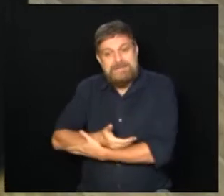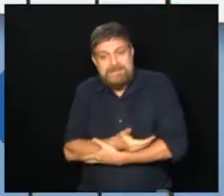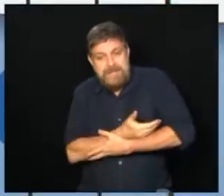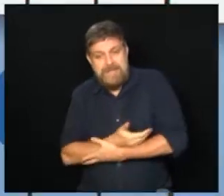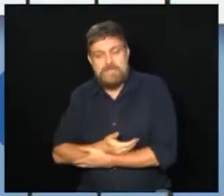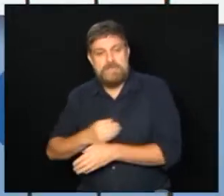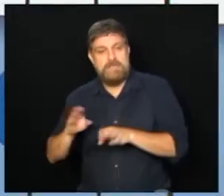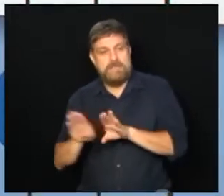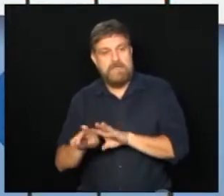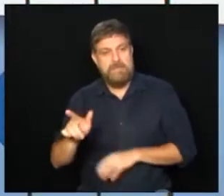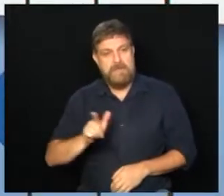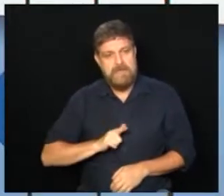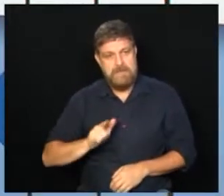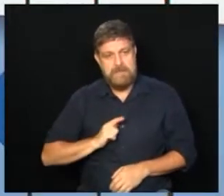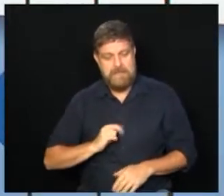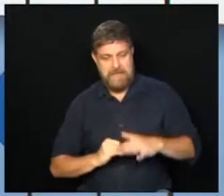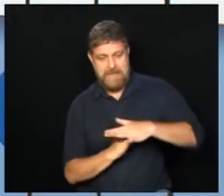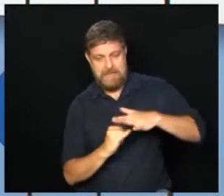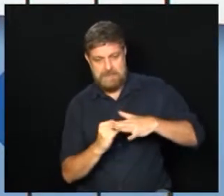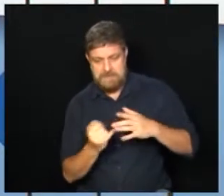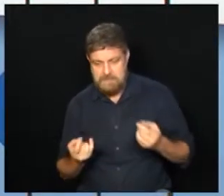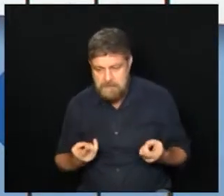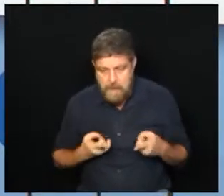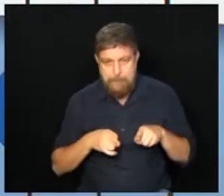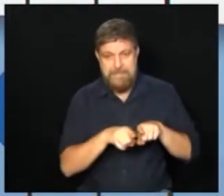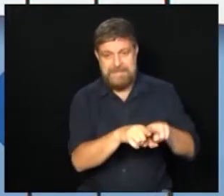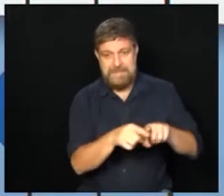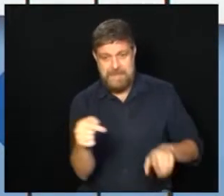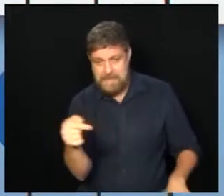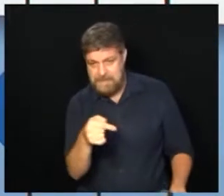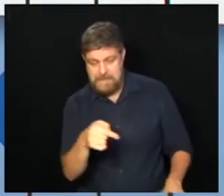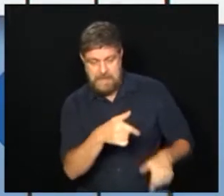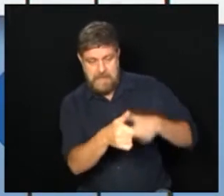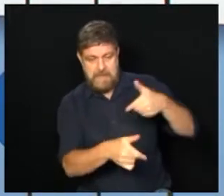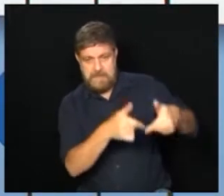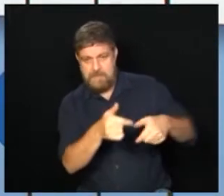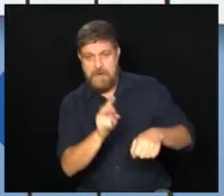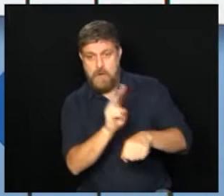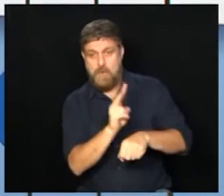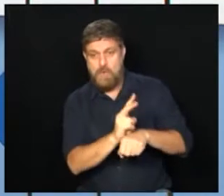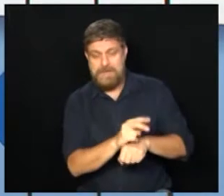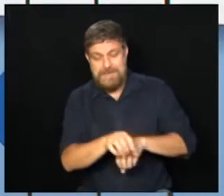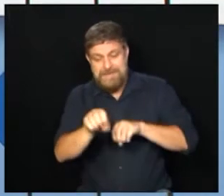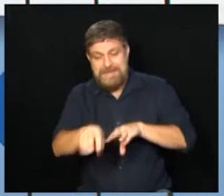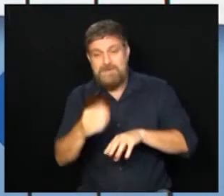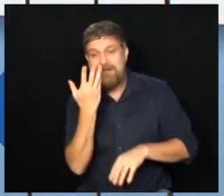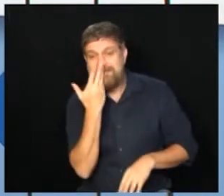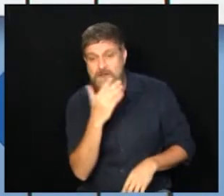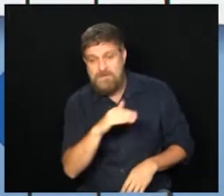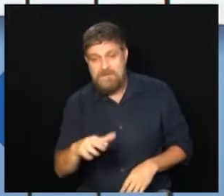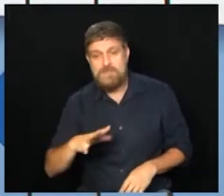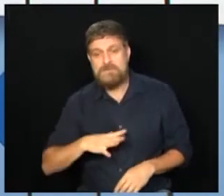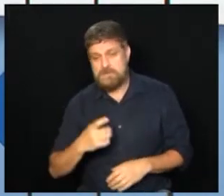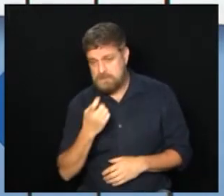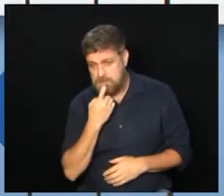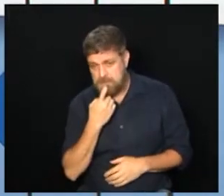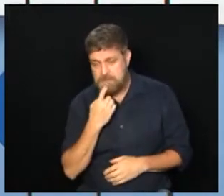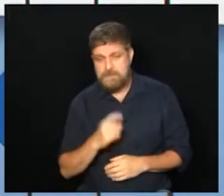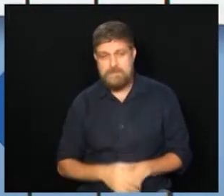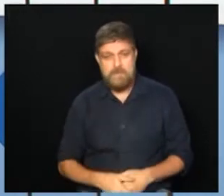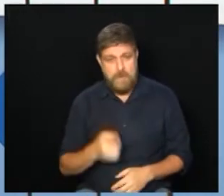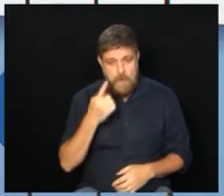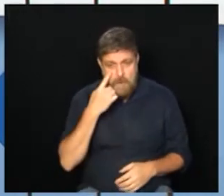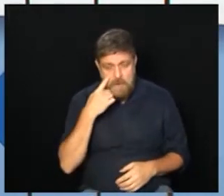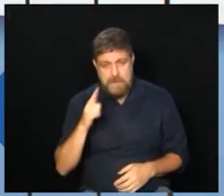nós temos aí as entidades cofinanciadas que fazem esse serviço na educação infantil em Campinas. Então, olha,